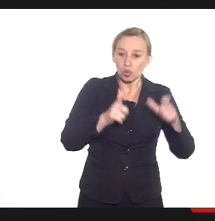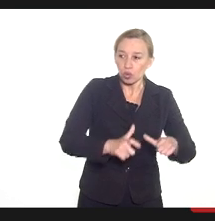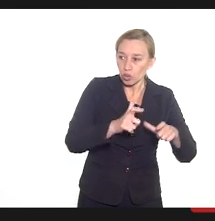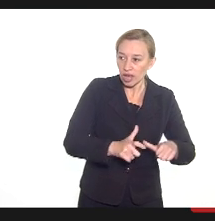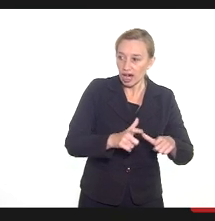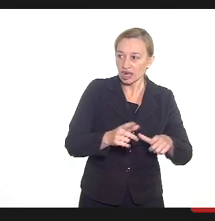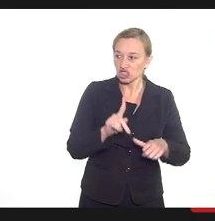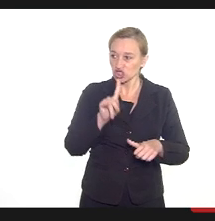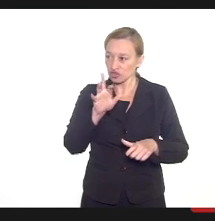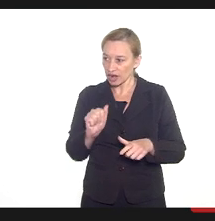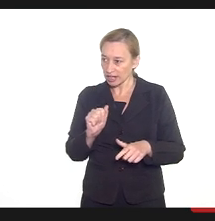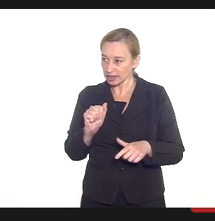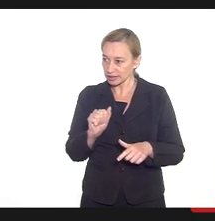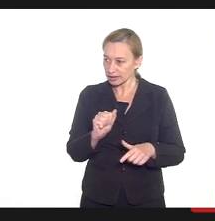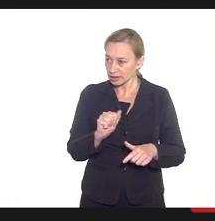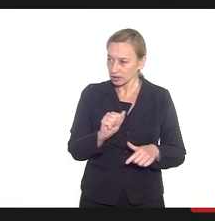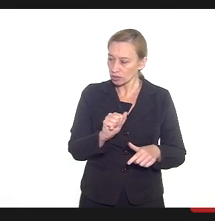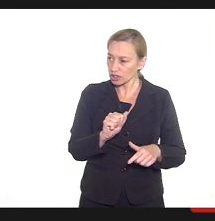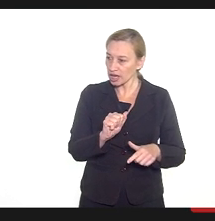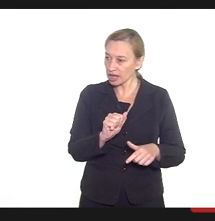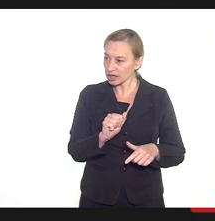em hotéis, que é